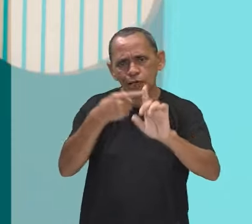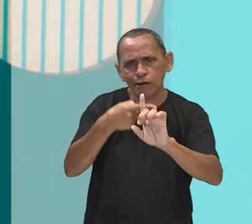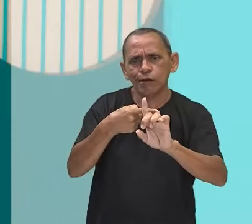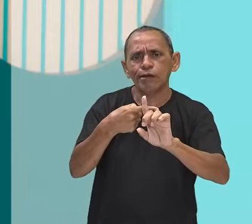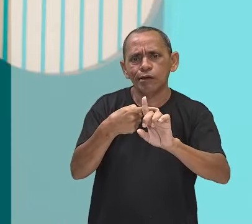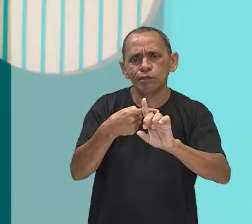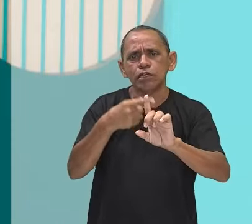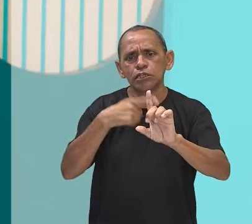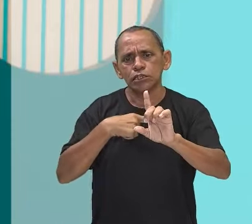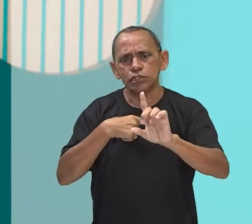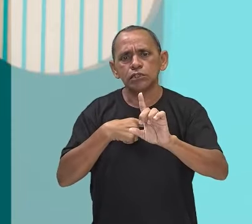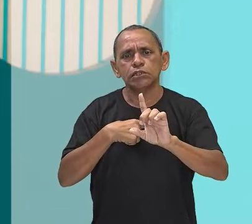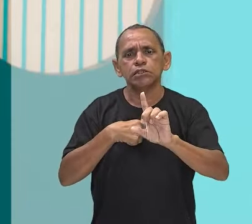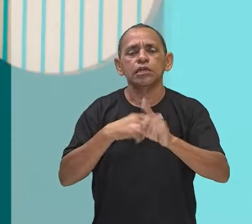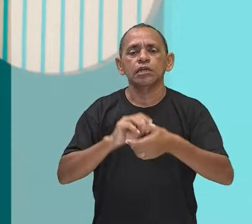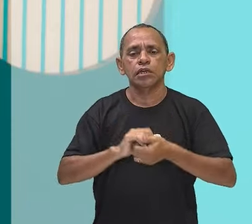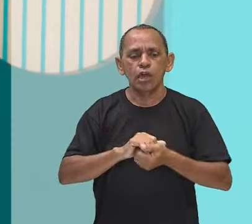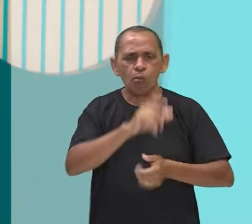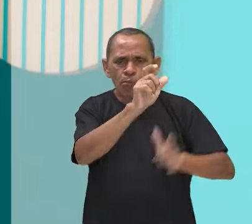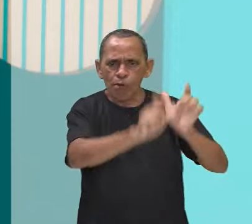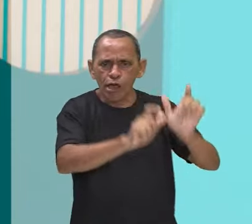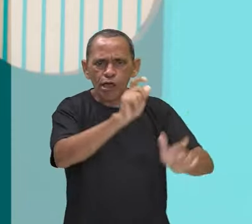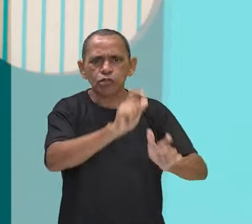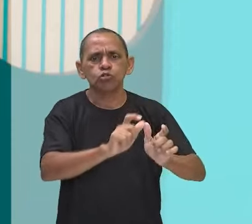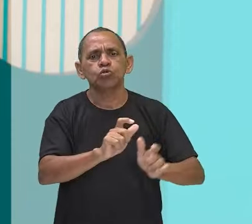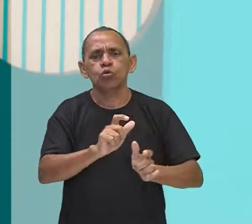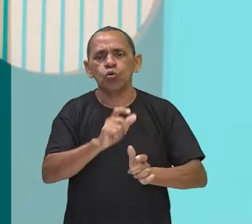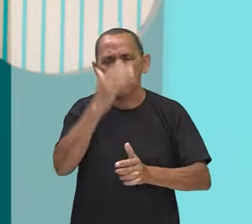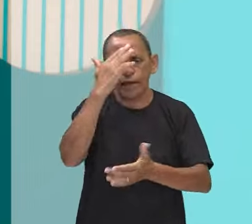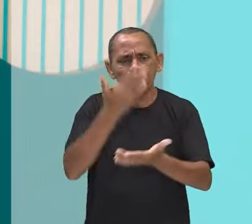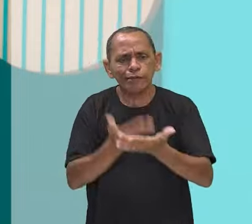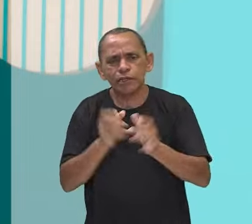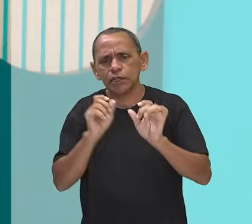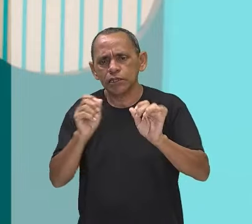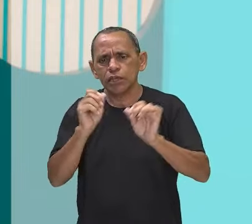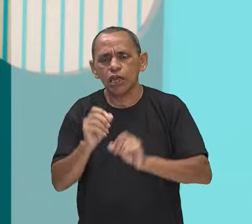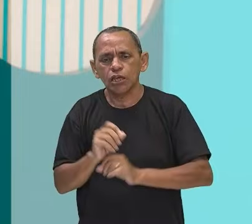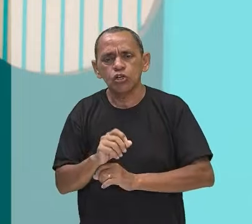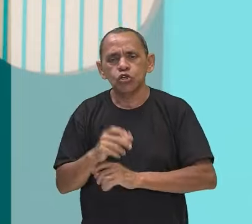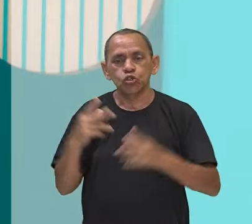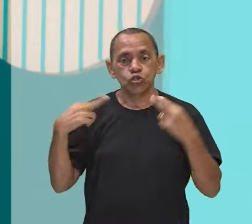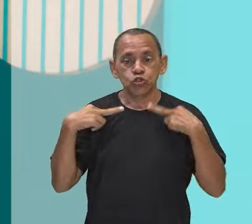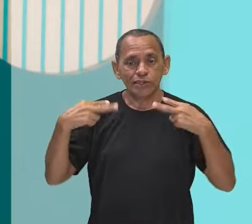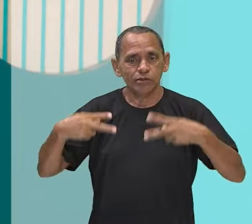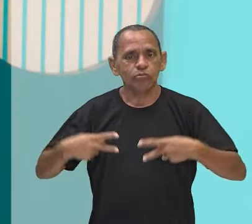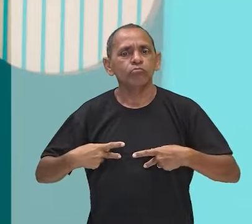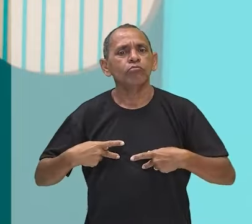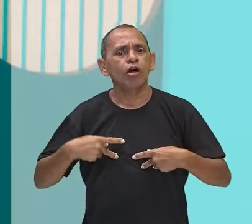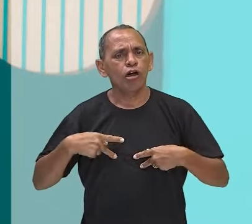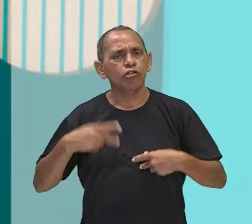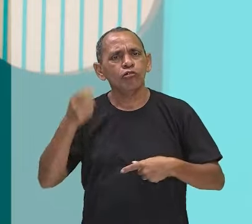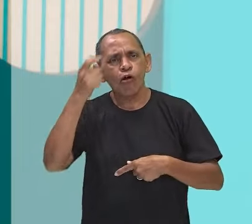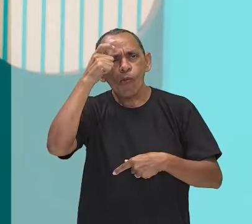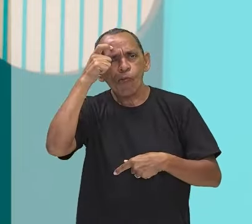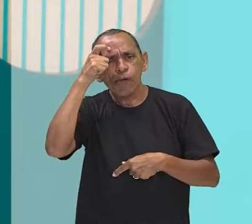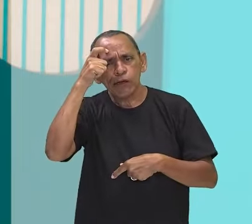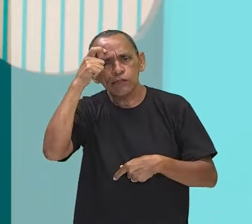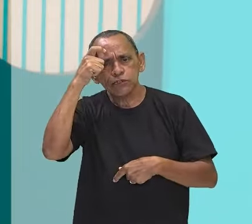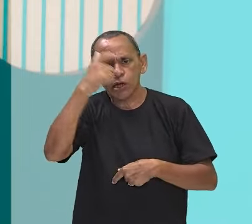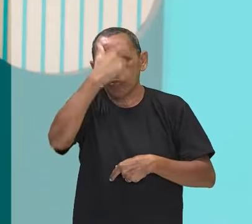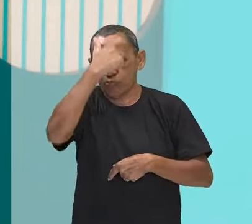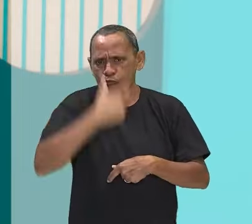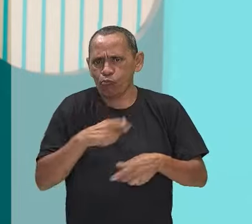o homem precisa pensar por si mesmo, ele precisa ter a razão funcionando como centro de todas as coisas, então nós vamos ter a